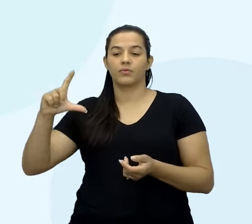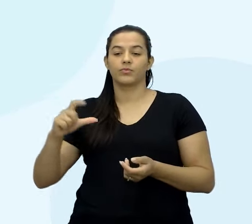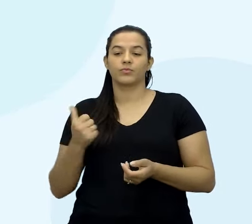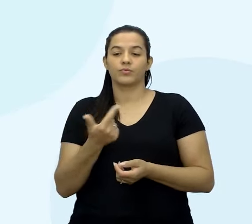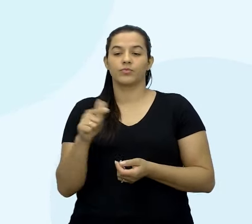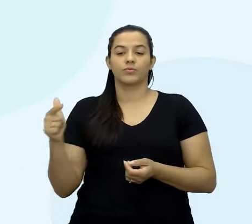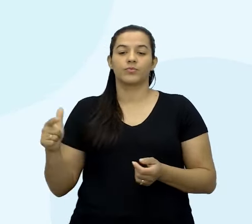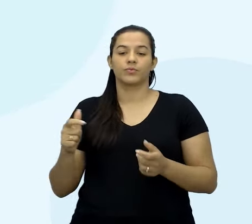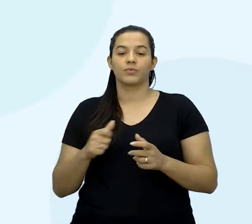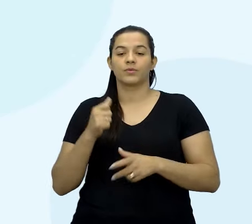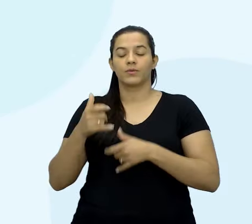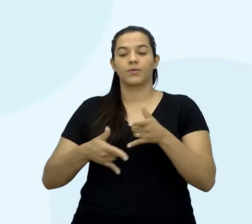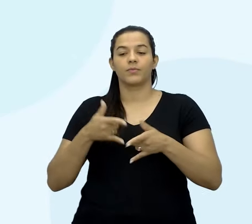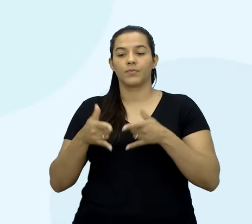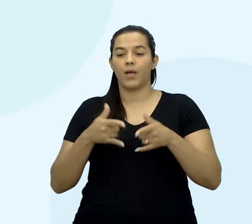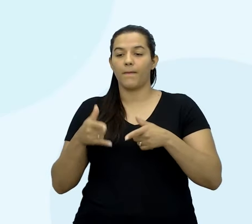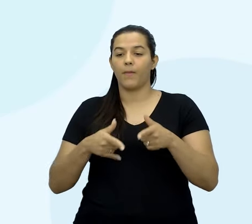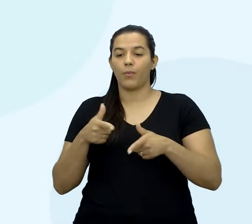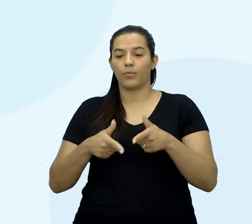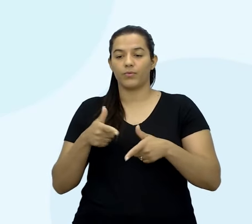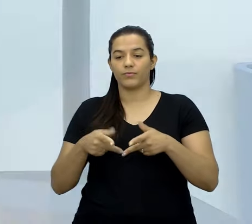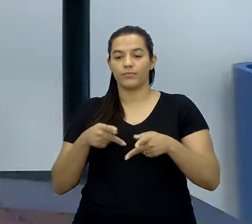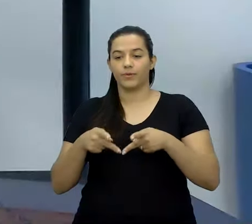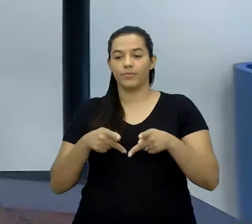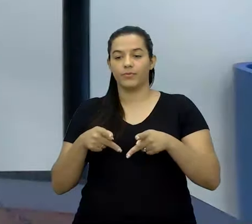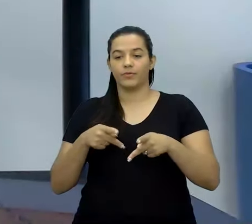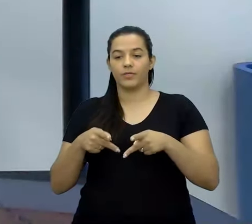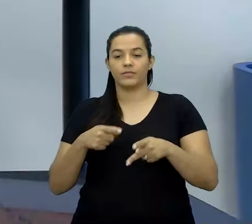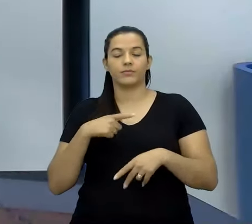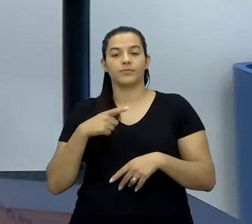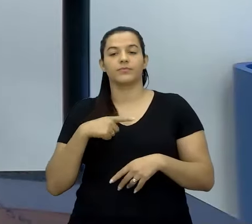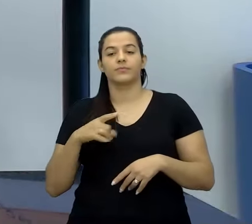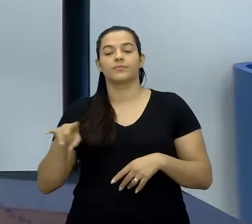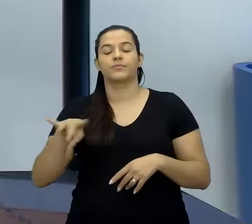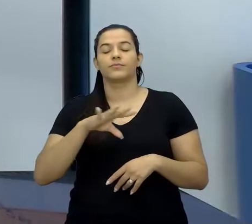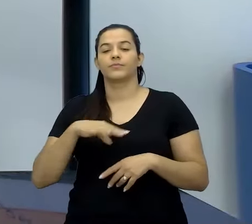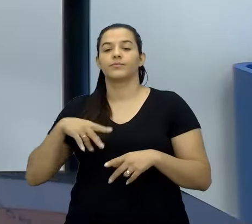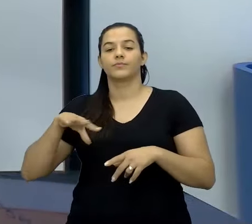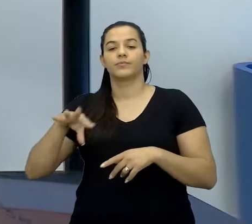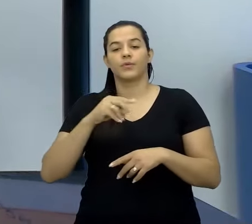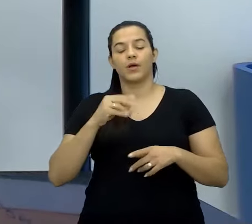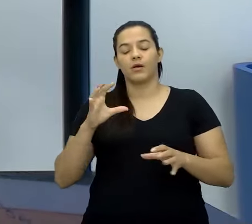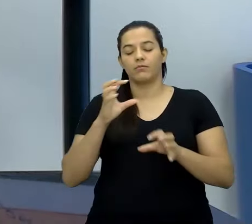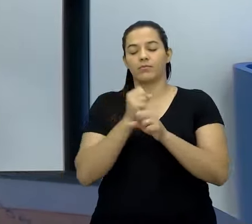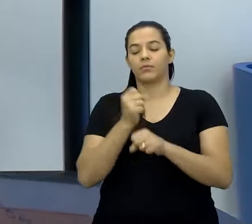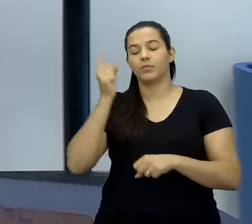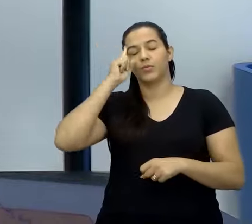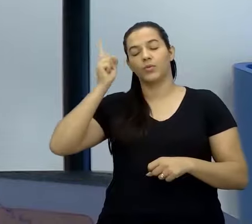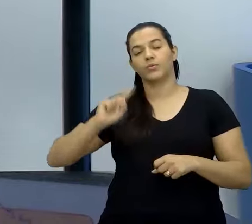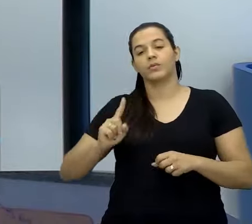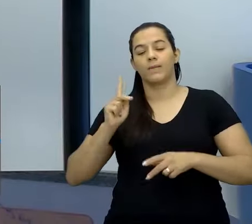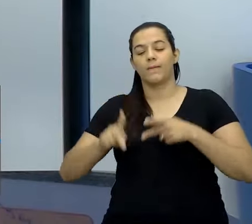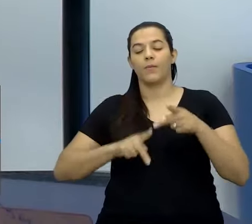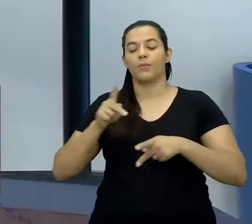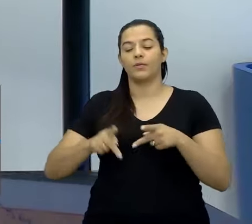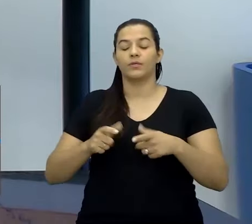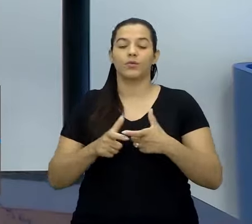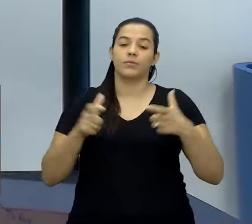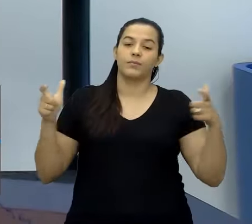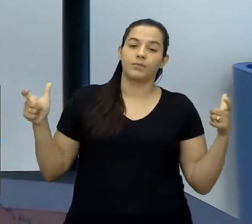que é o tamanho da minha população. Ah, tá. Então, tem a conta também para fazer quando eu não sei a população, o tamanho dela